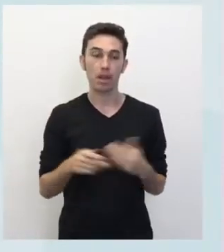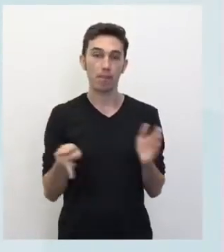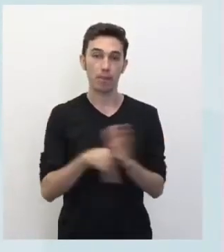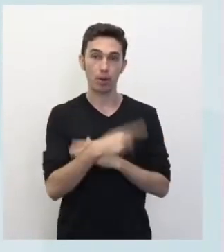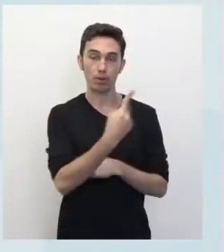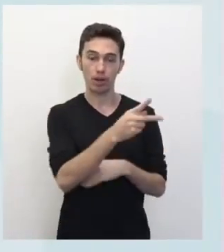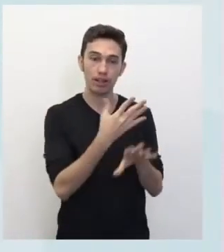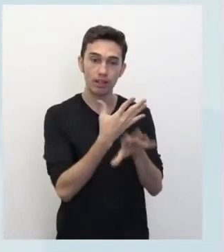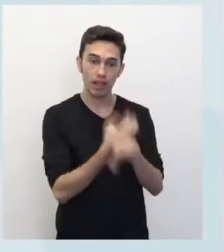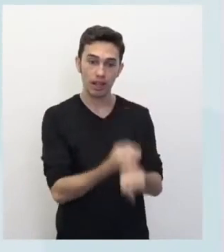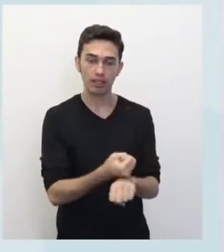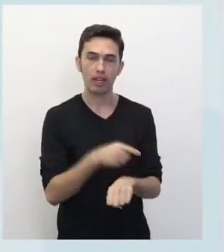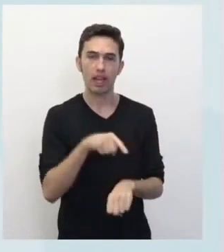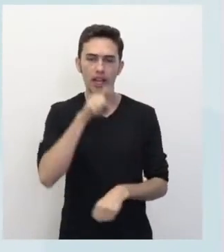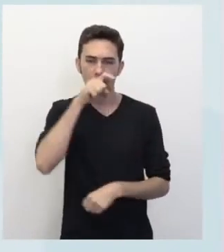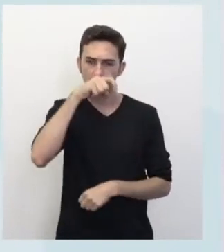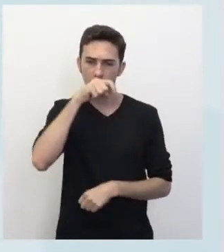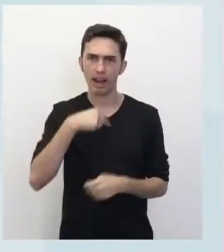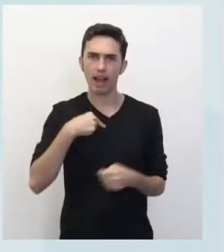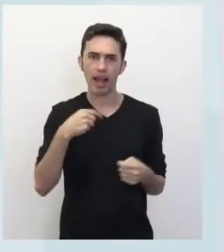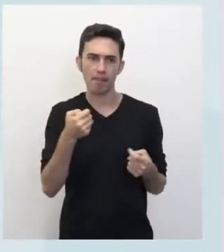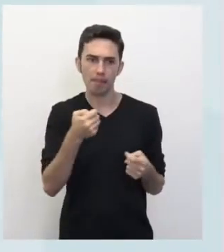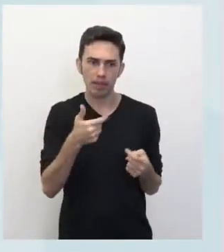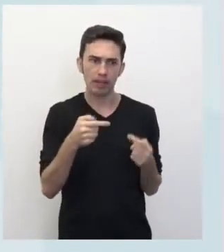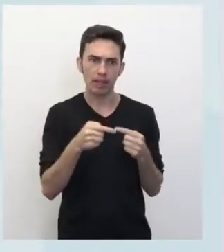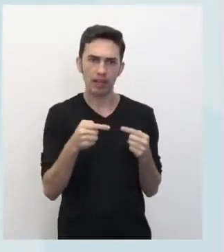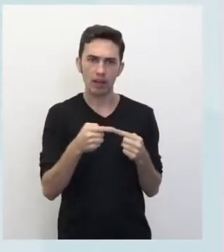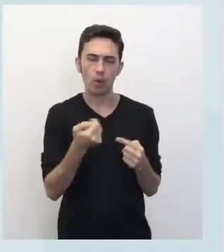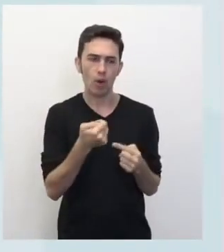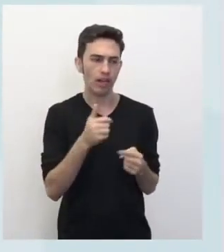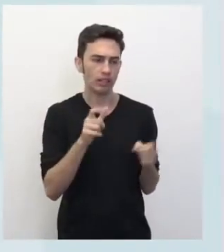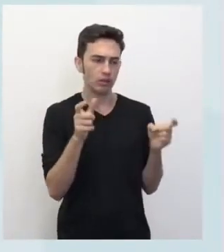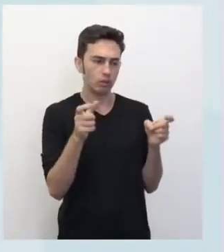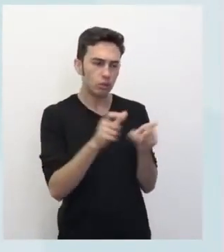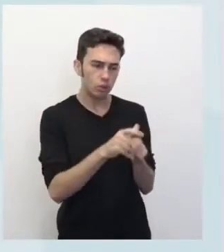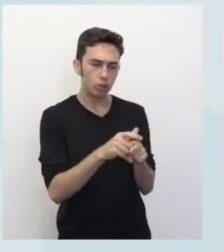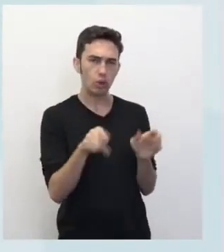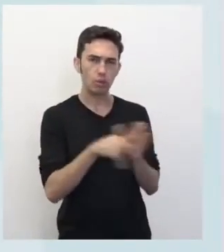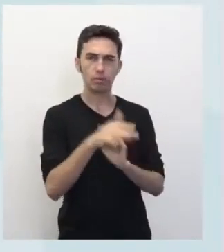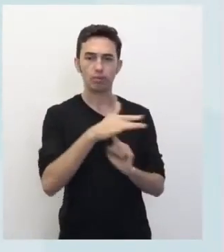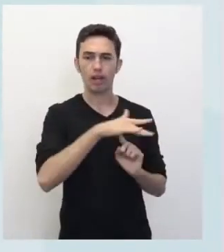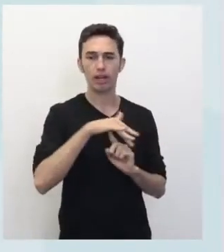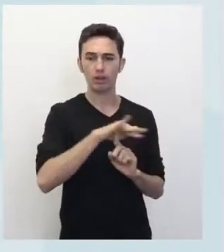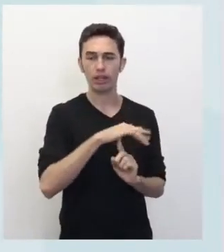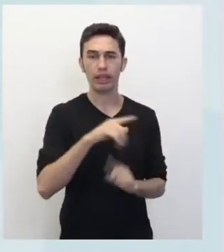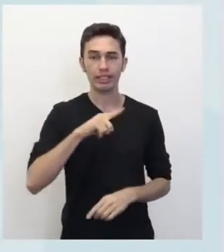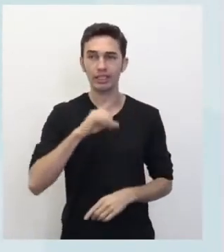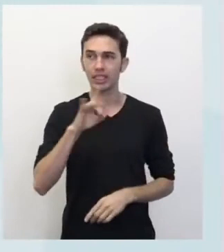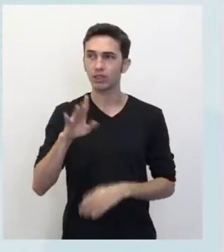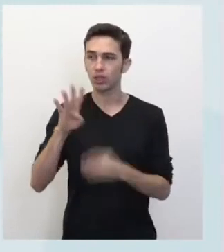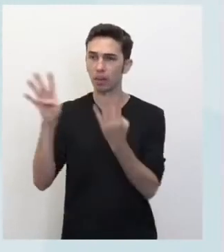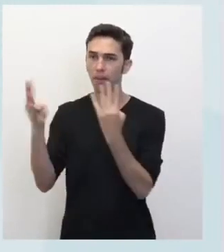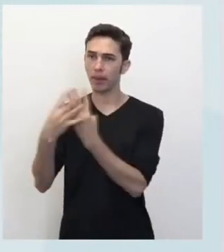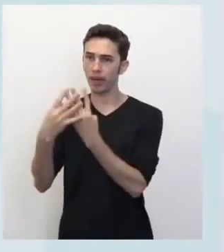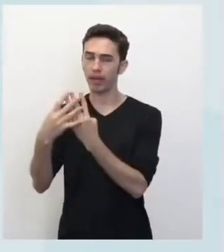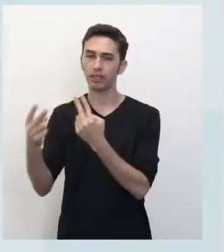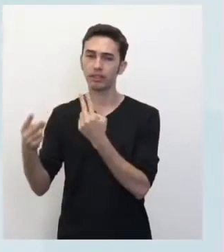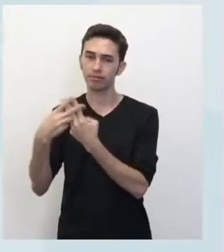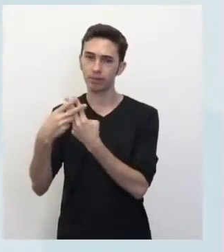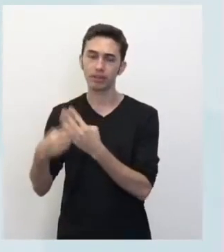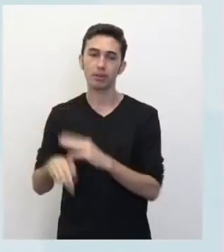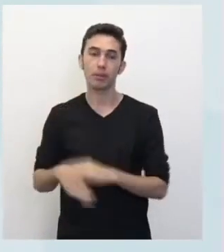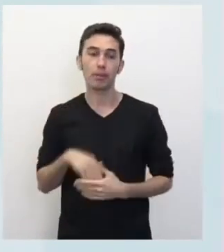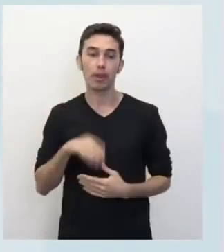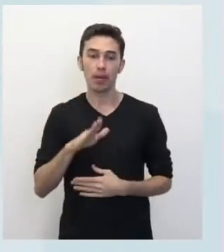as ararinhas eram consideradas extintas na natureza e só eram recorrentes em cativeiros. As principais causas